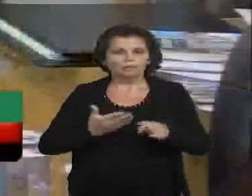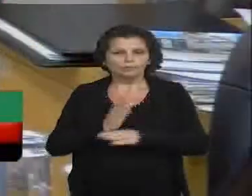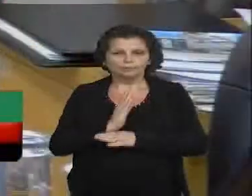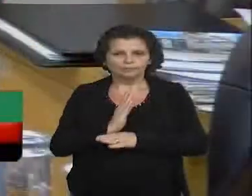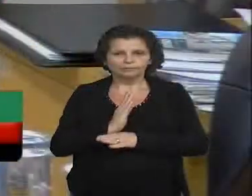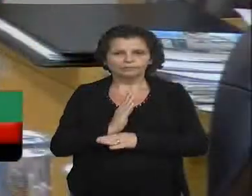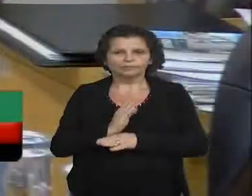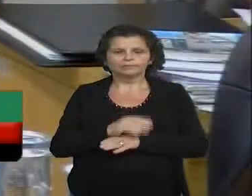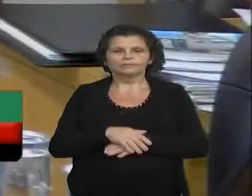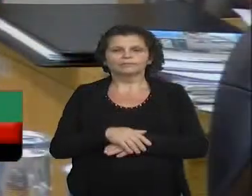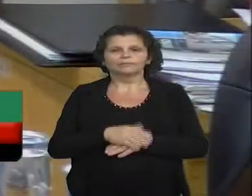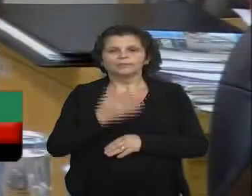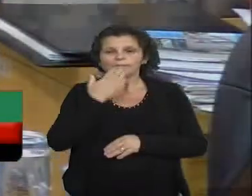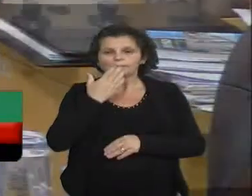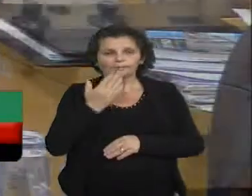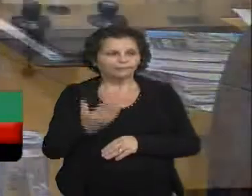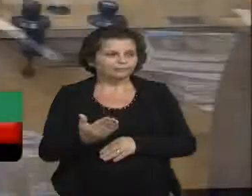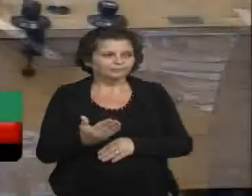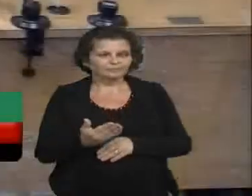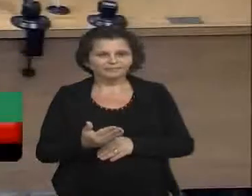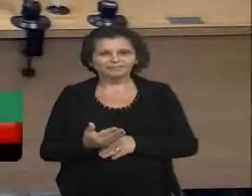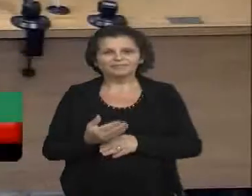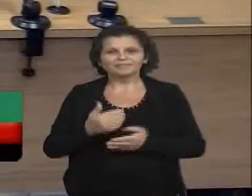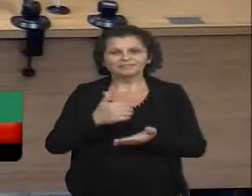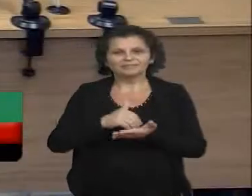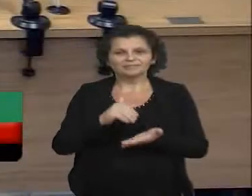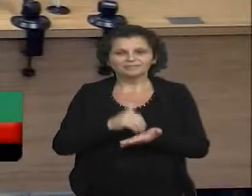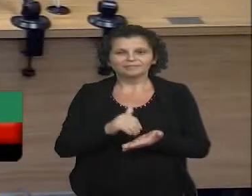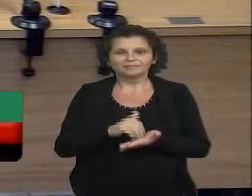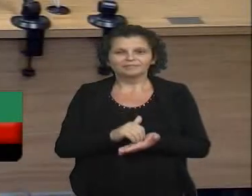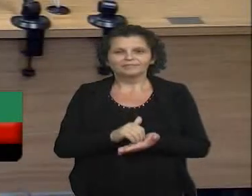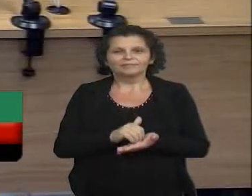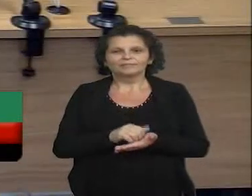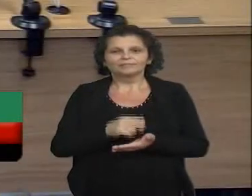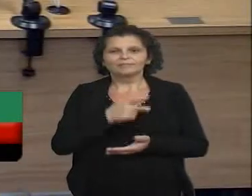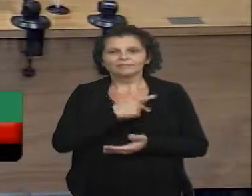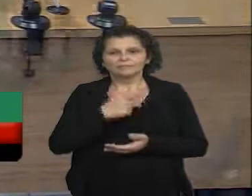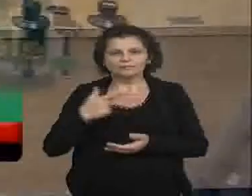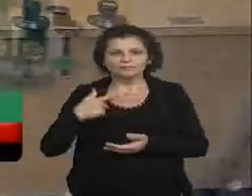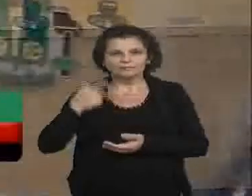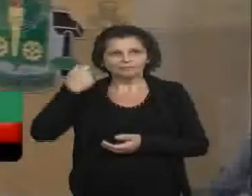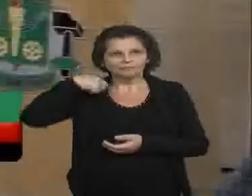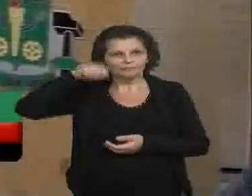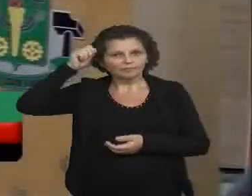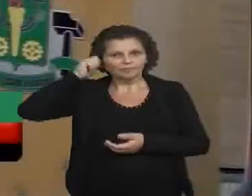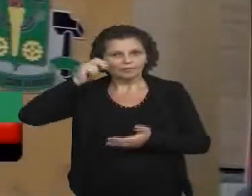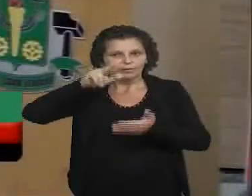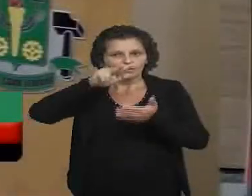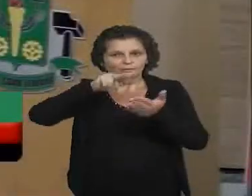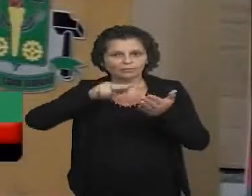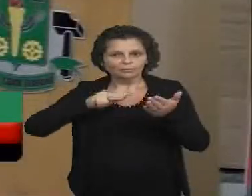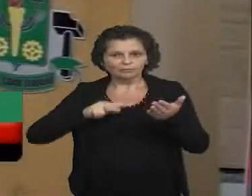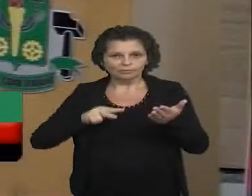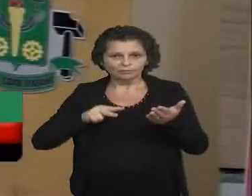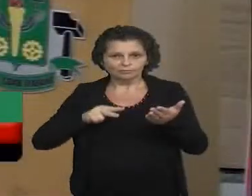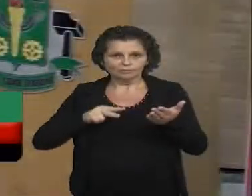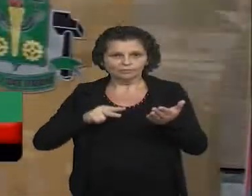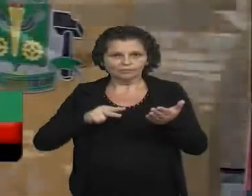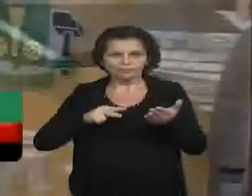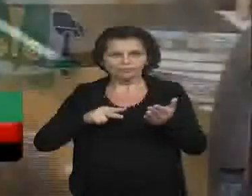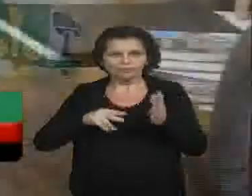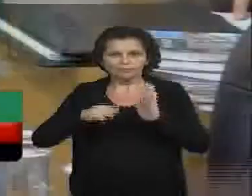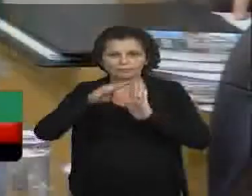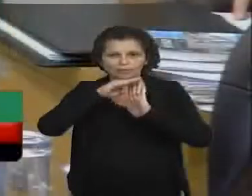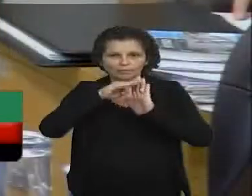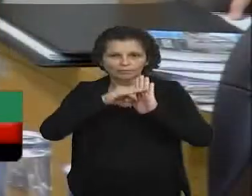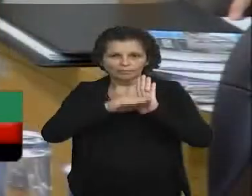aprovada. Solicito à senhora secretária, pastora Cristiane, que proceda a leitura da